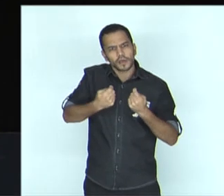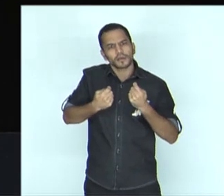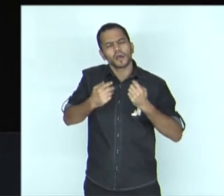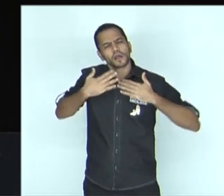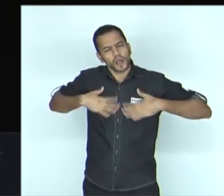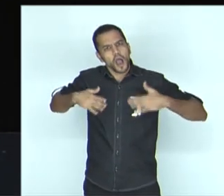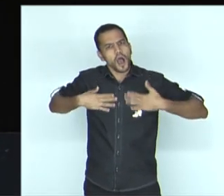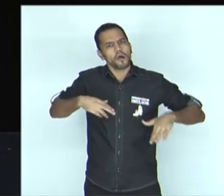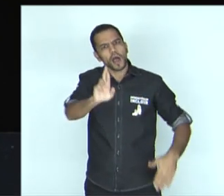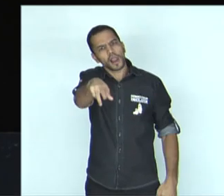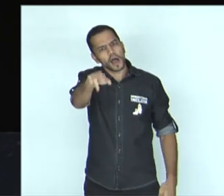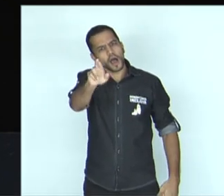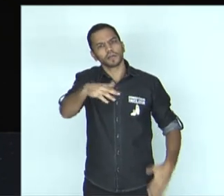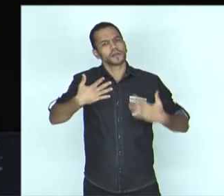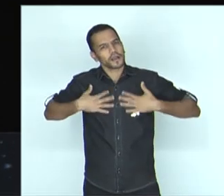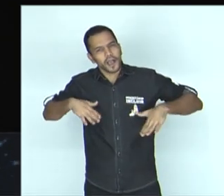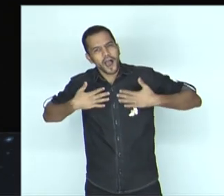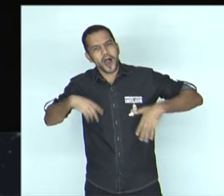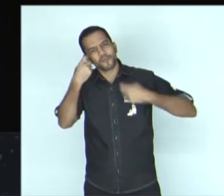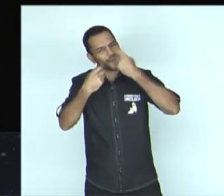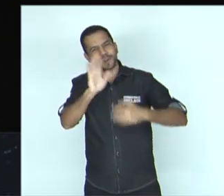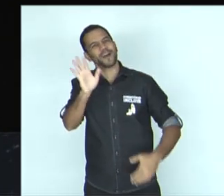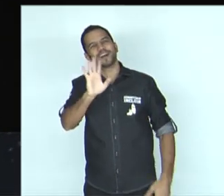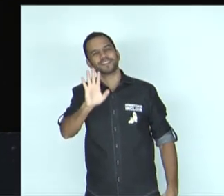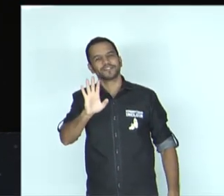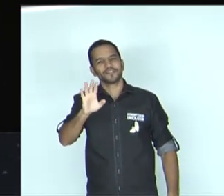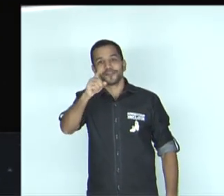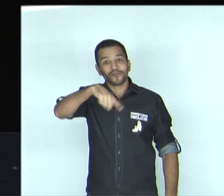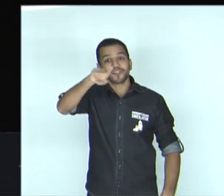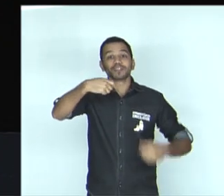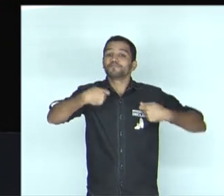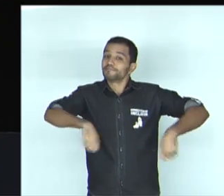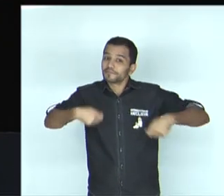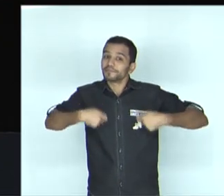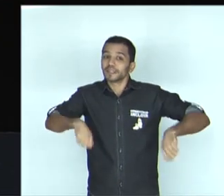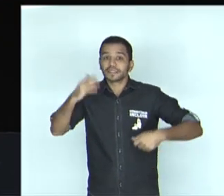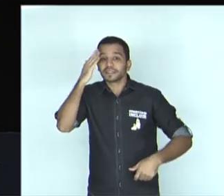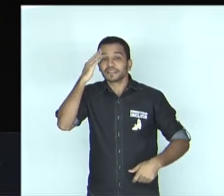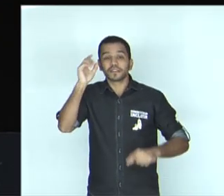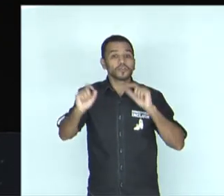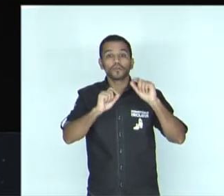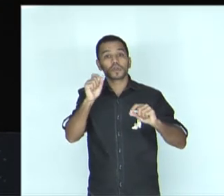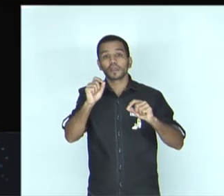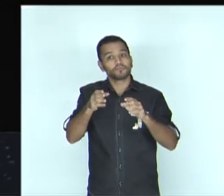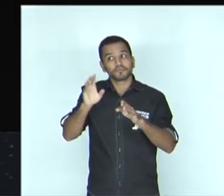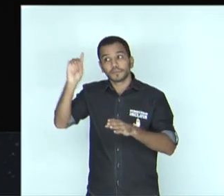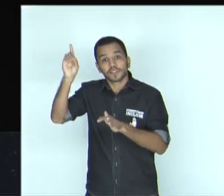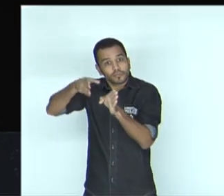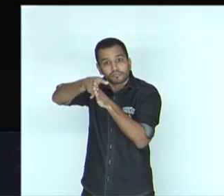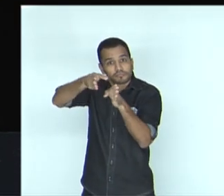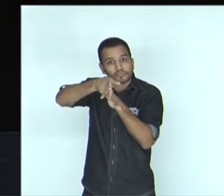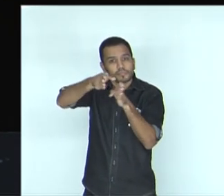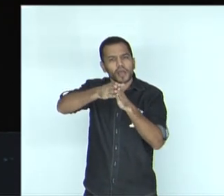Ei, relaxa, don't worry. Você precisa entender esse recado de Deus para a